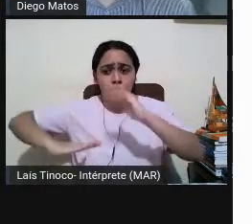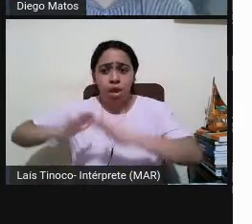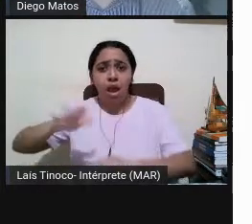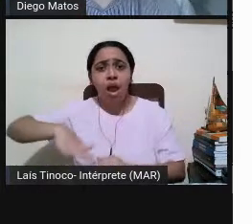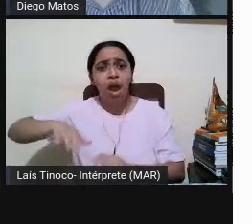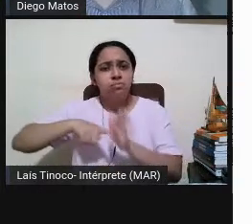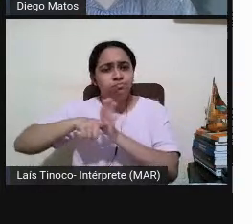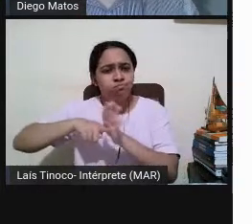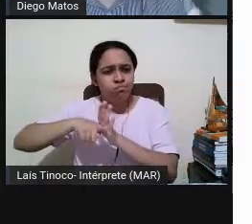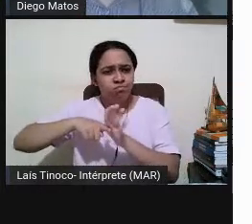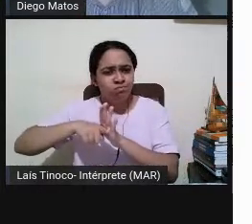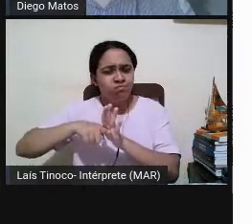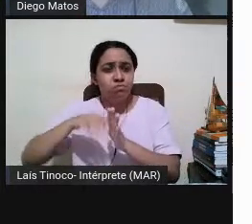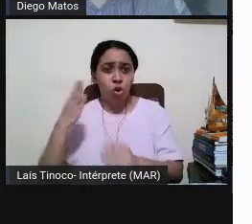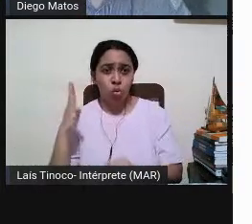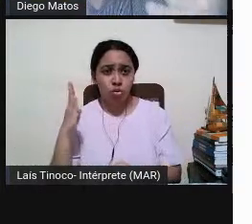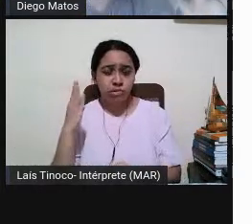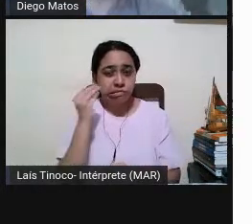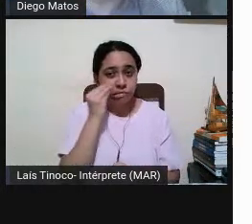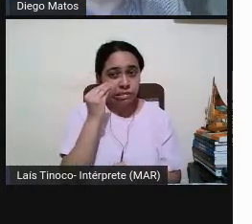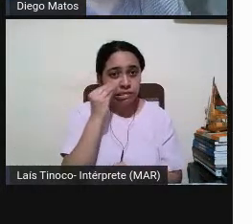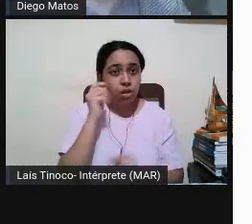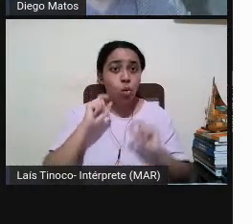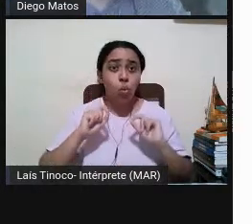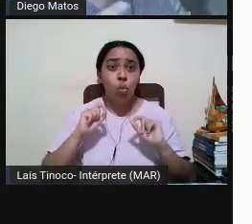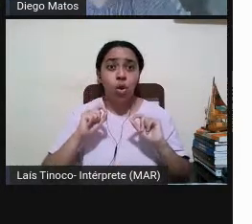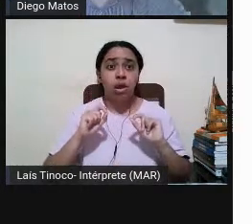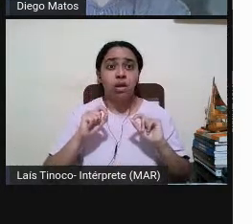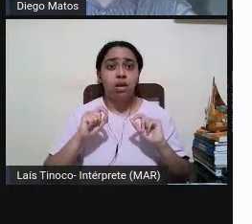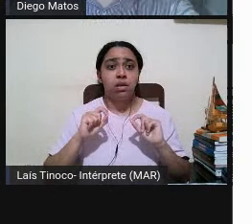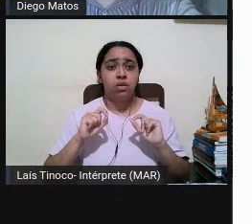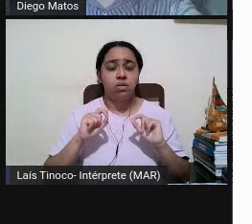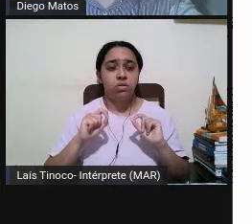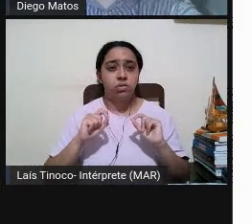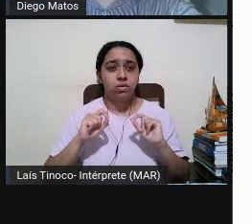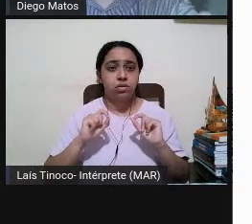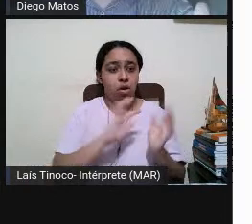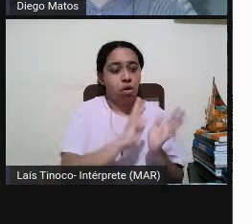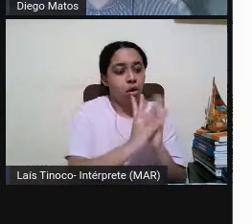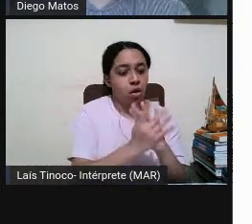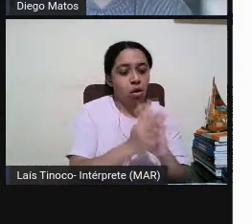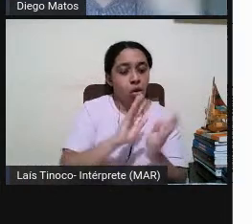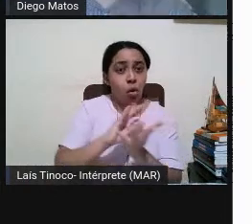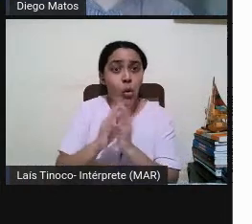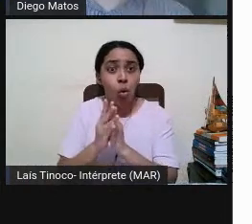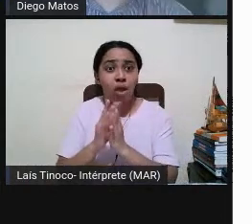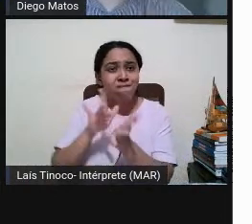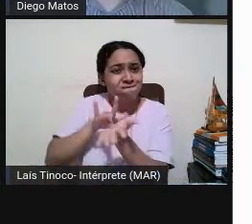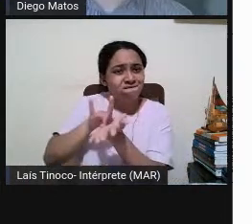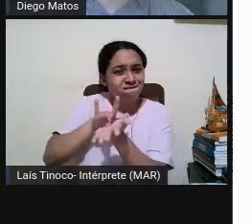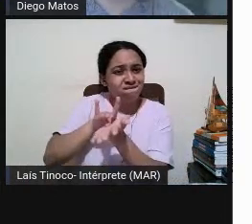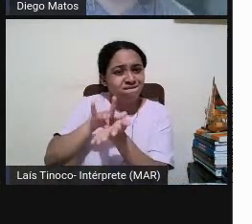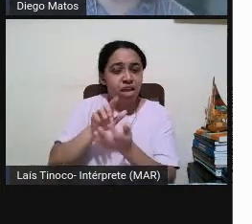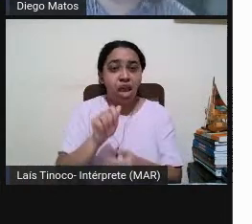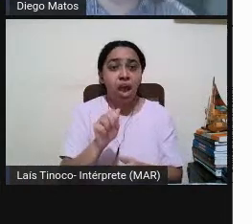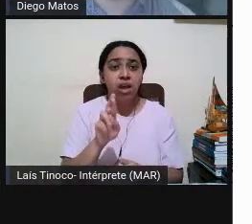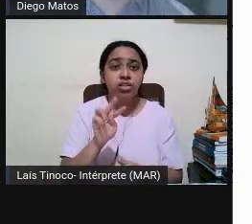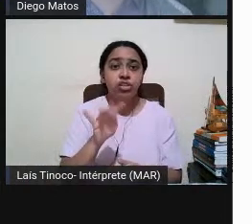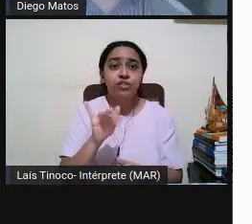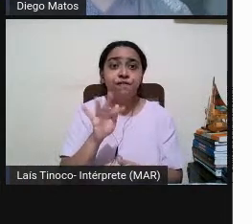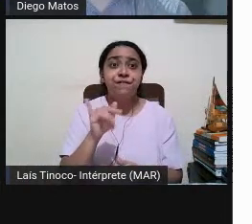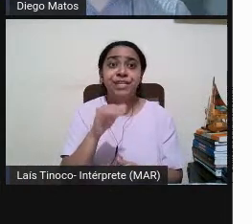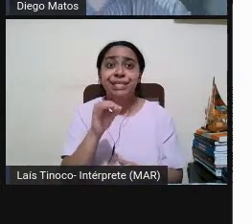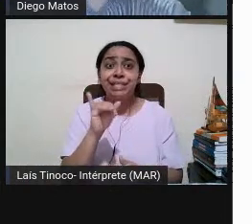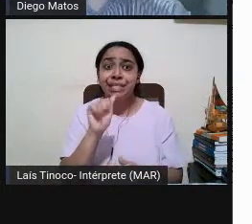construir para chegar e construir recriar corais artificiais justamente para repovoar tudo e tarefa